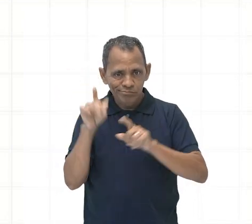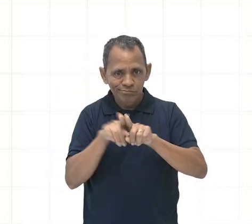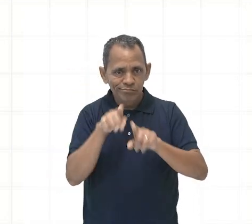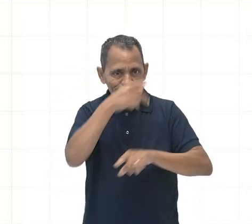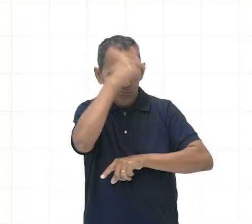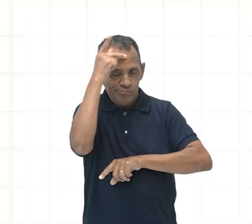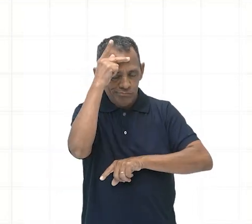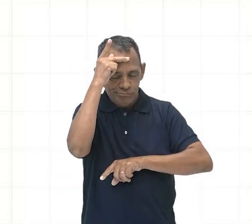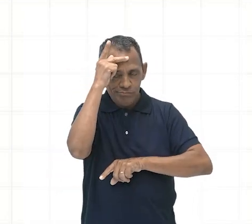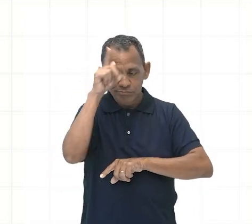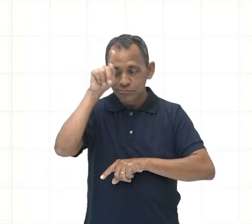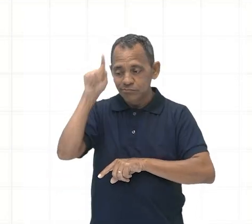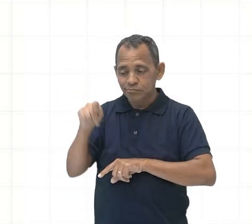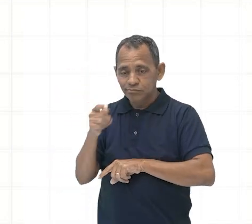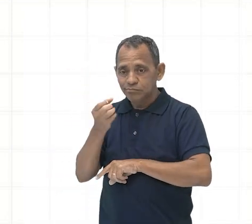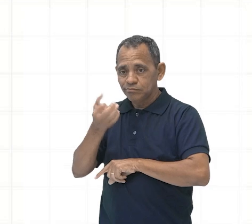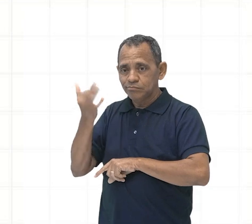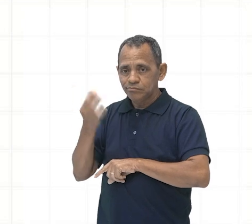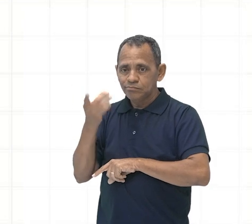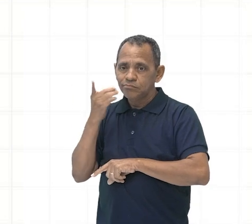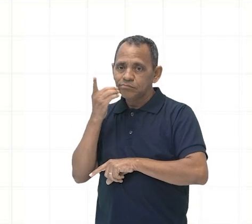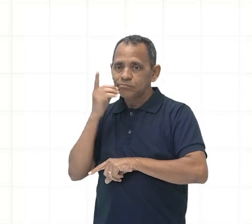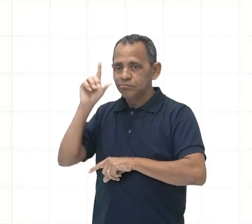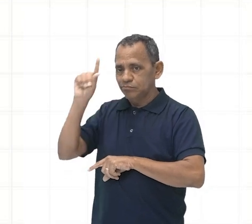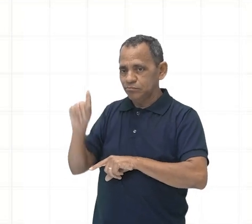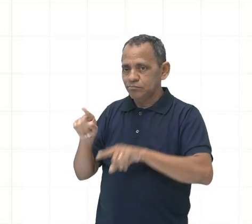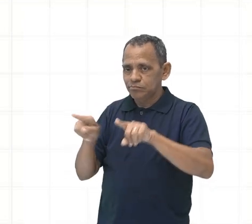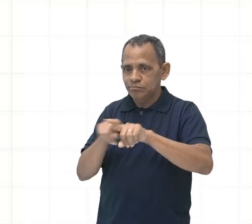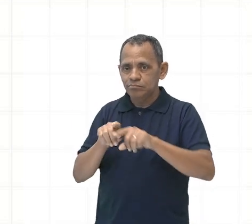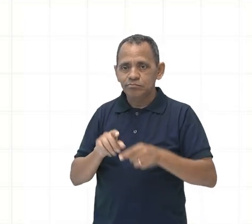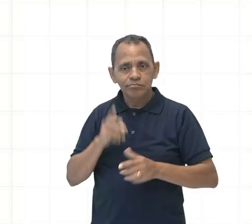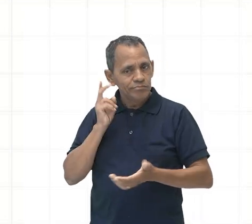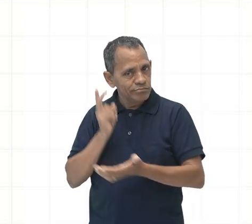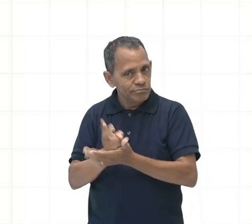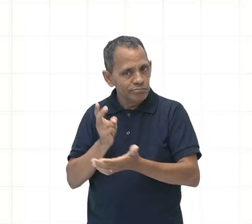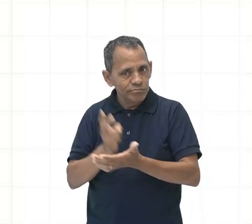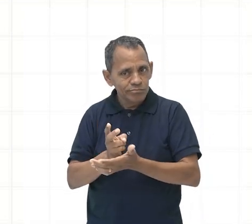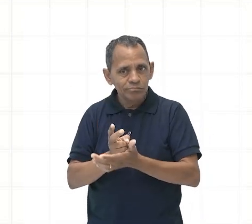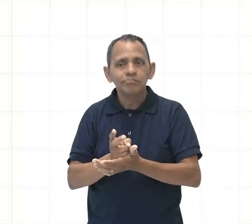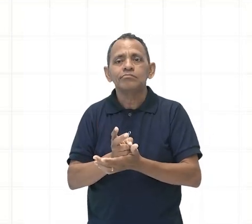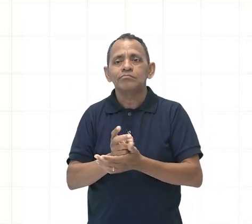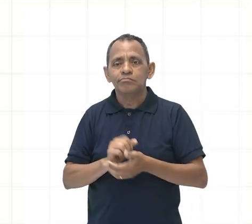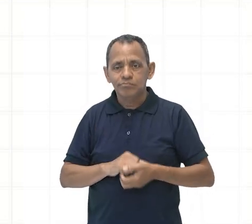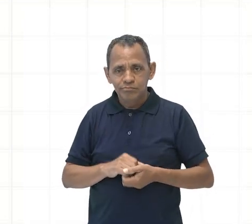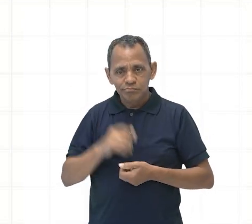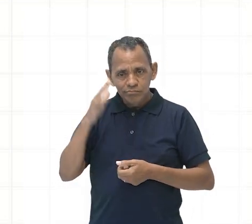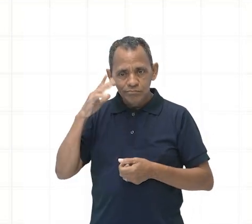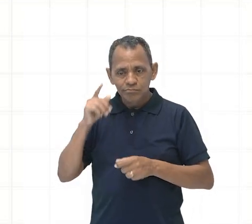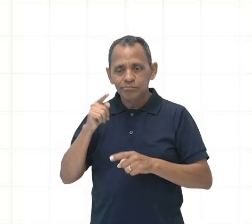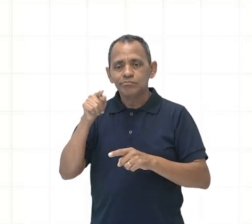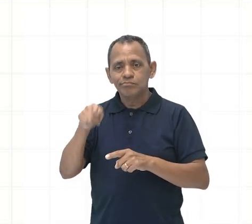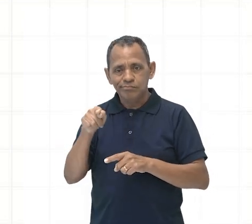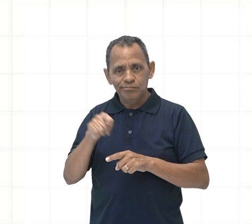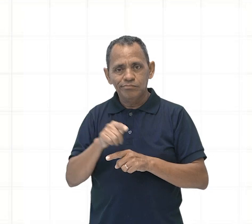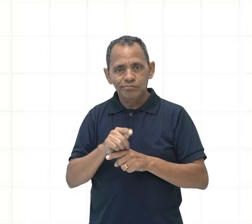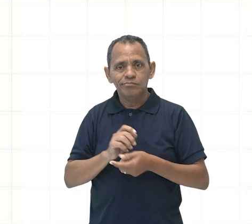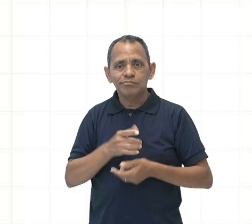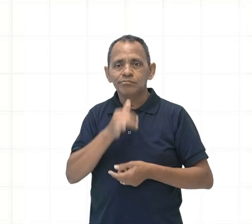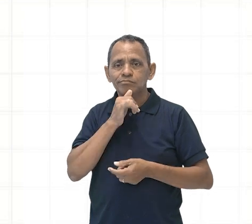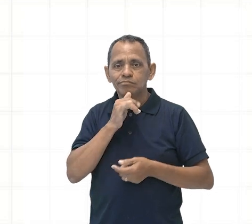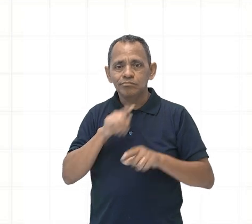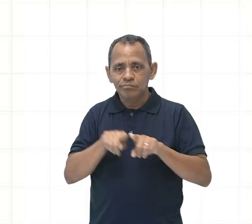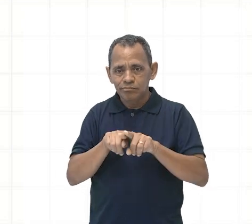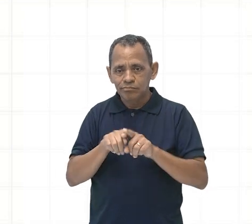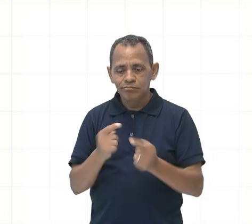diminuir. Então, toda vez que isso acontece, eu tenho grandezas inversamente proporcionais. Se elas são grandezas